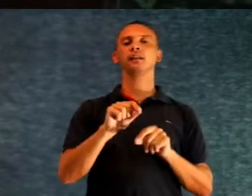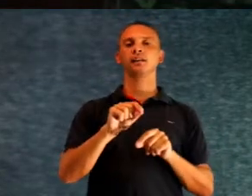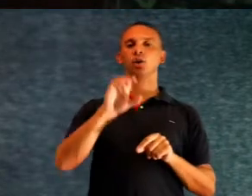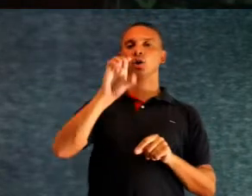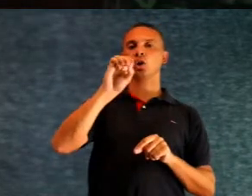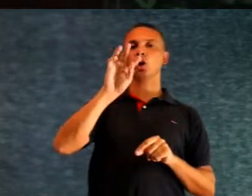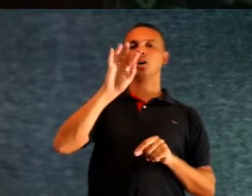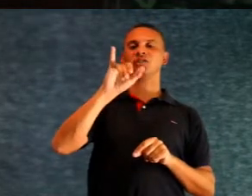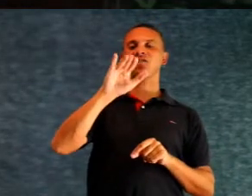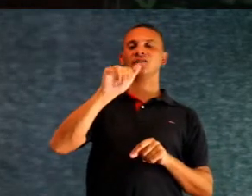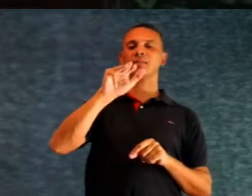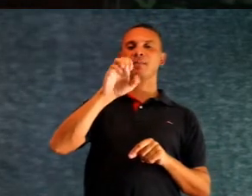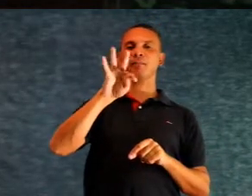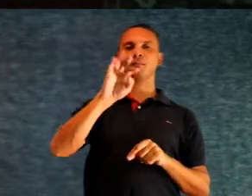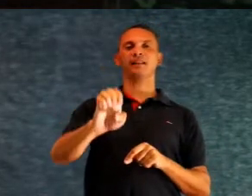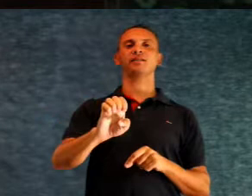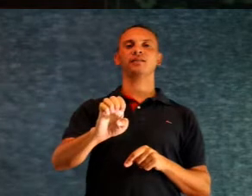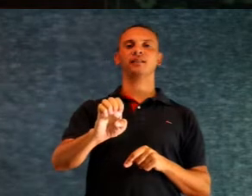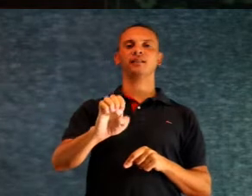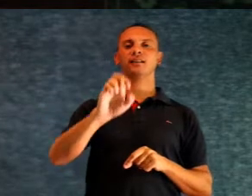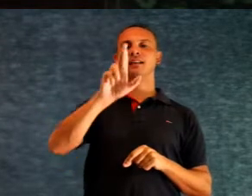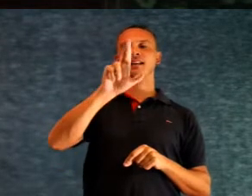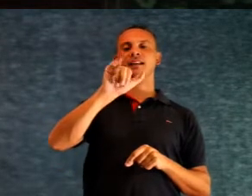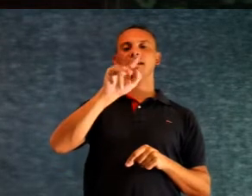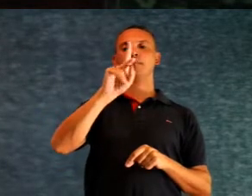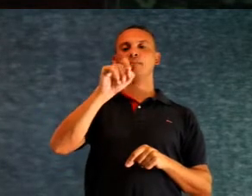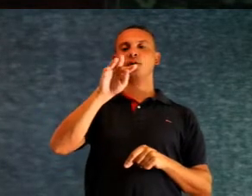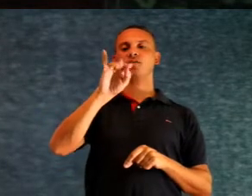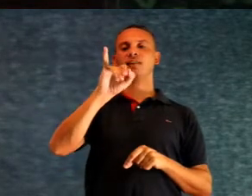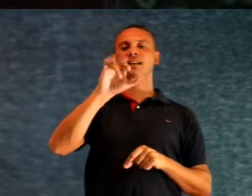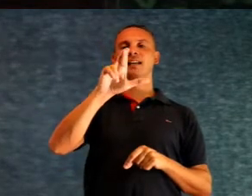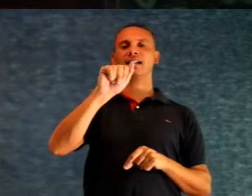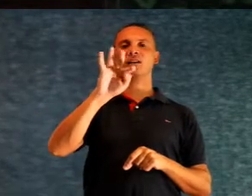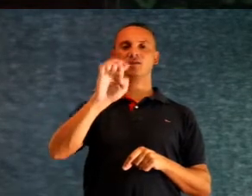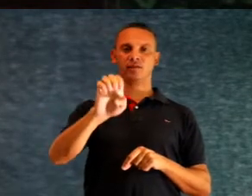bonte. Então, eles tinham essas brincadeiras com palavras. O que mostra também